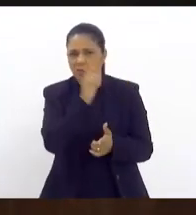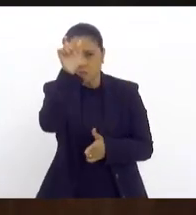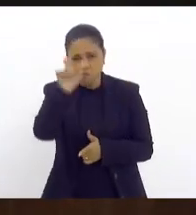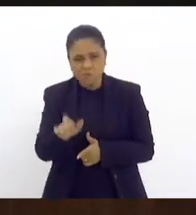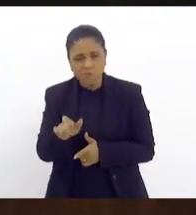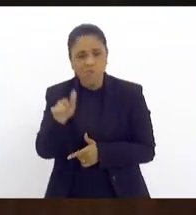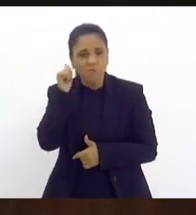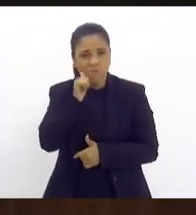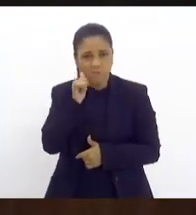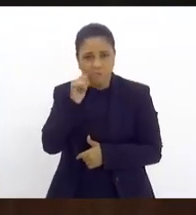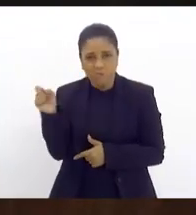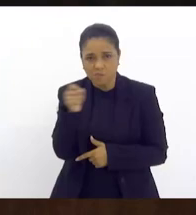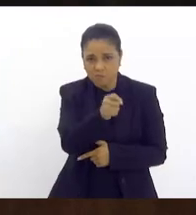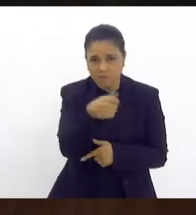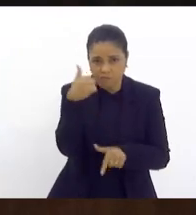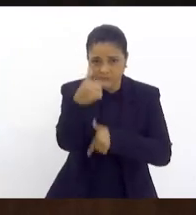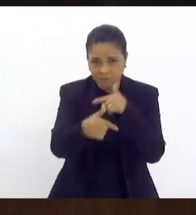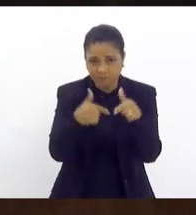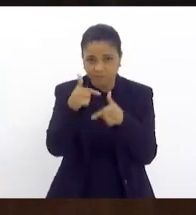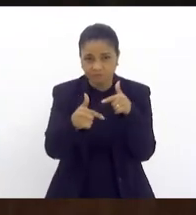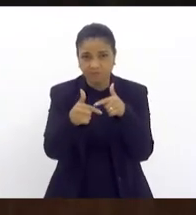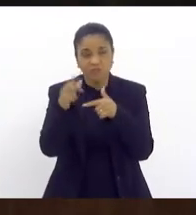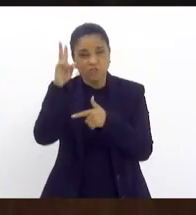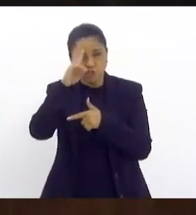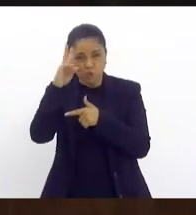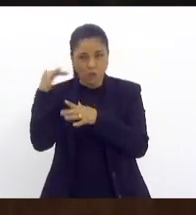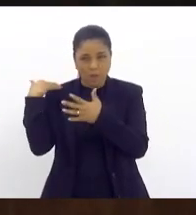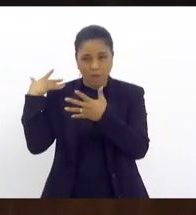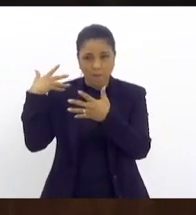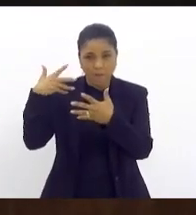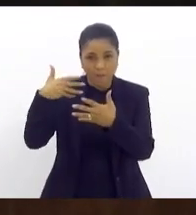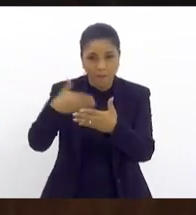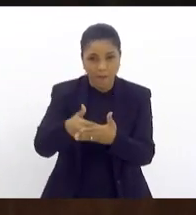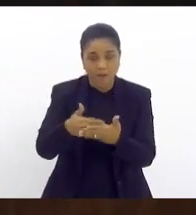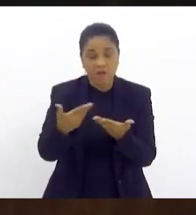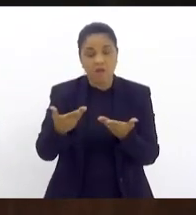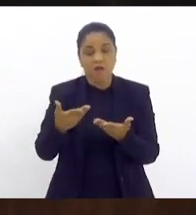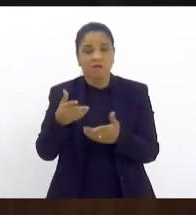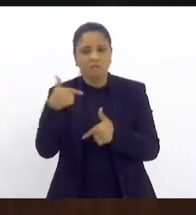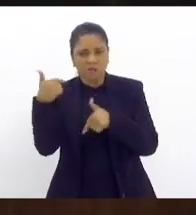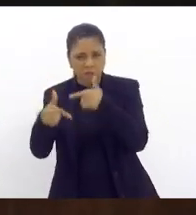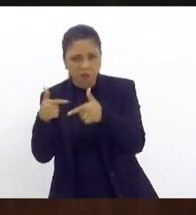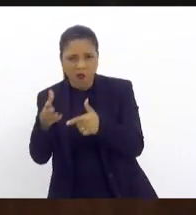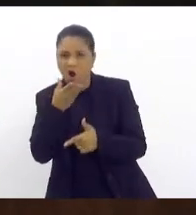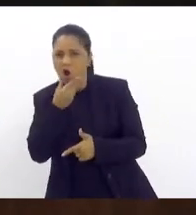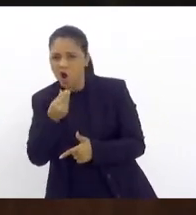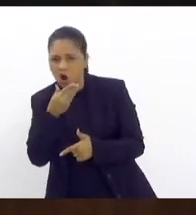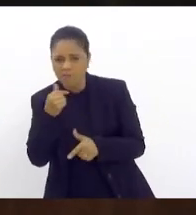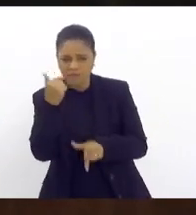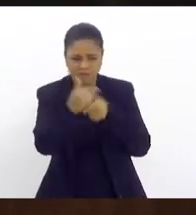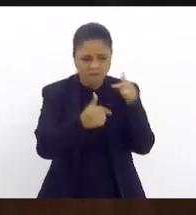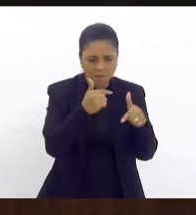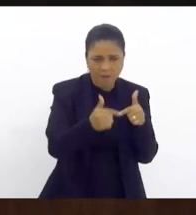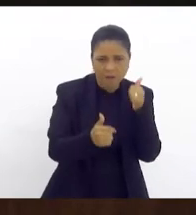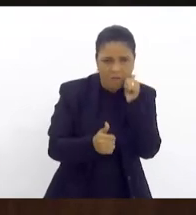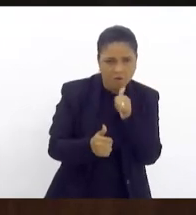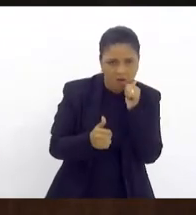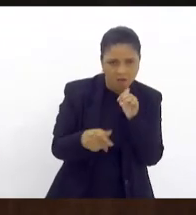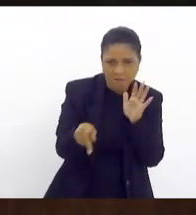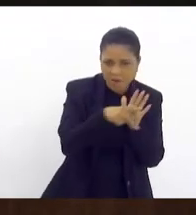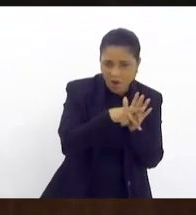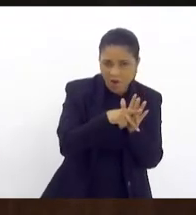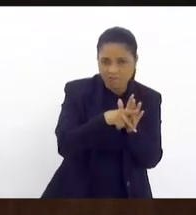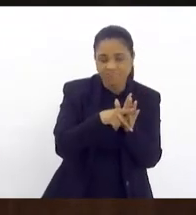a construção histórica de que a trabalhos para homens e trabalhos para as mulheres é